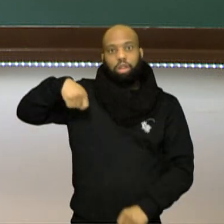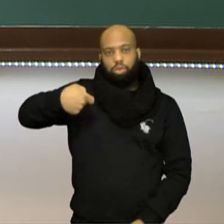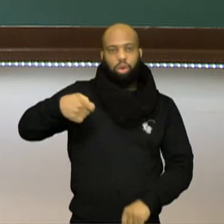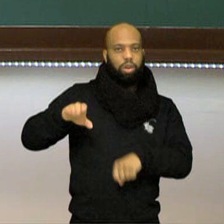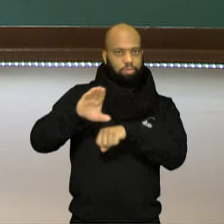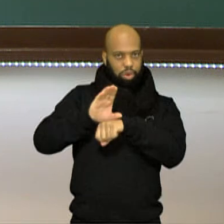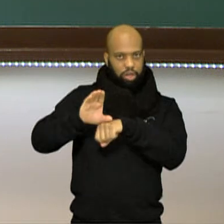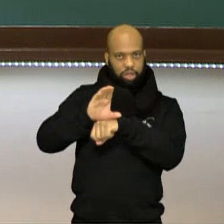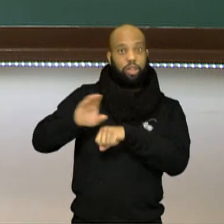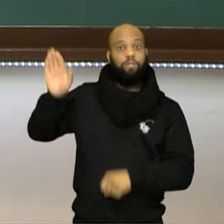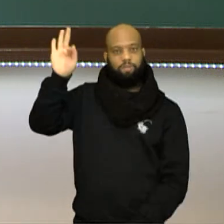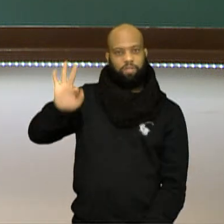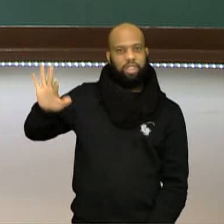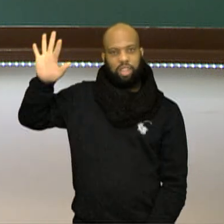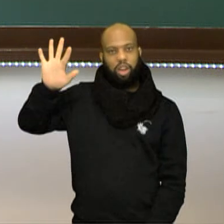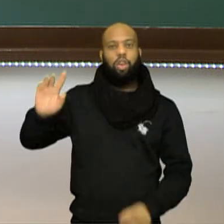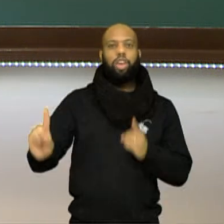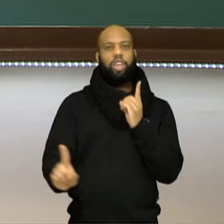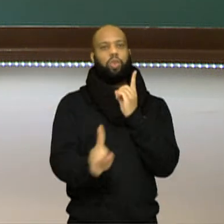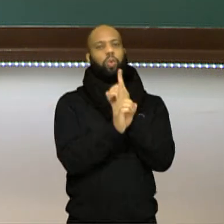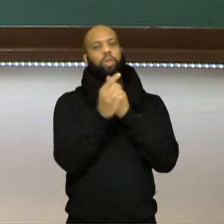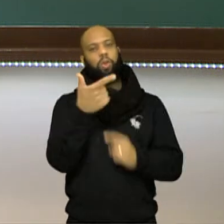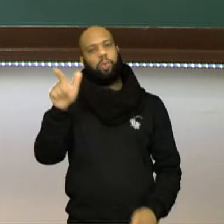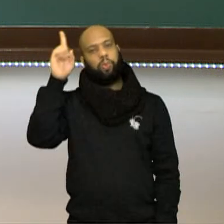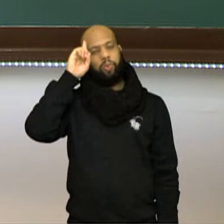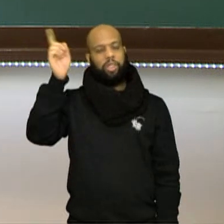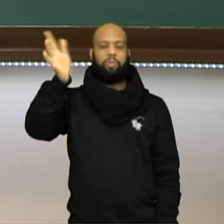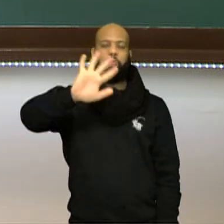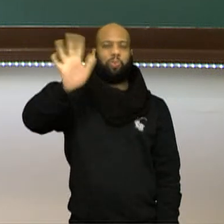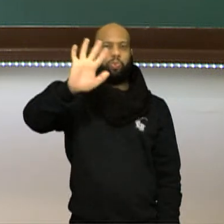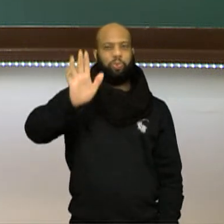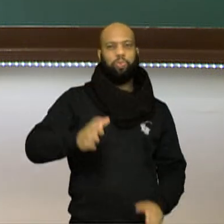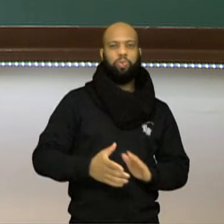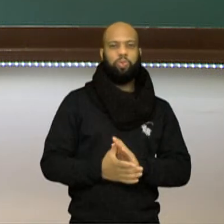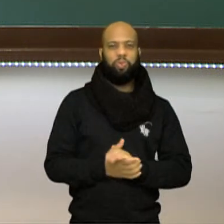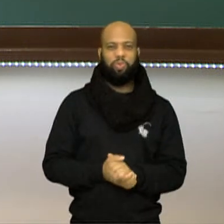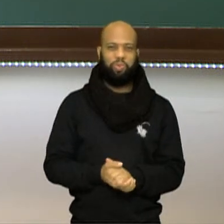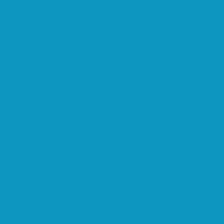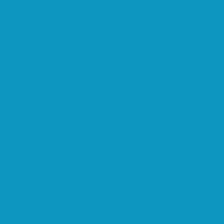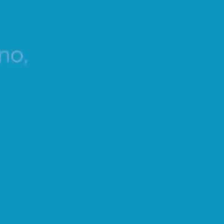sobre a Constituição. E a gente se vê numa próxima. Tchau, tchau!